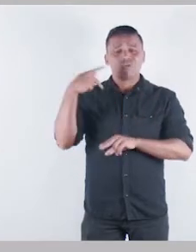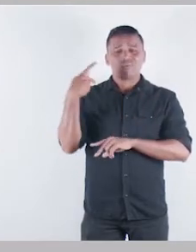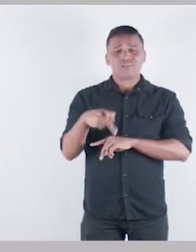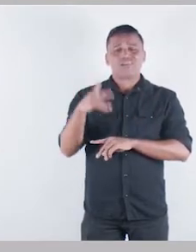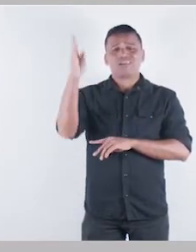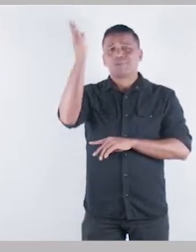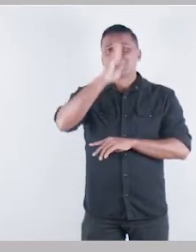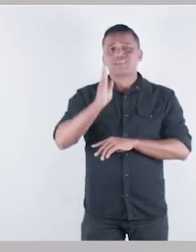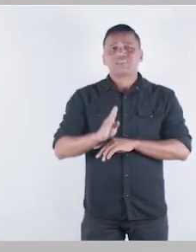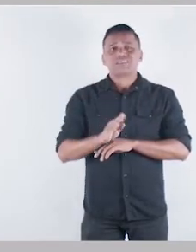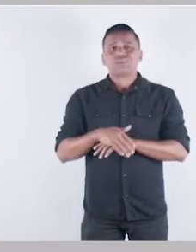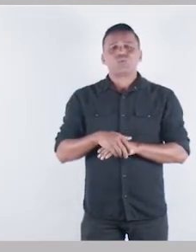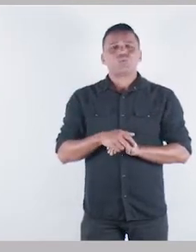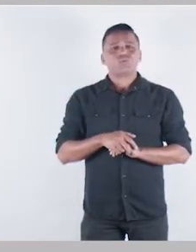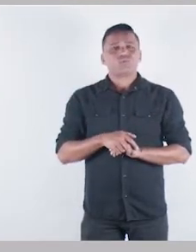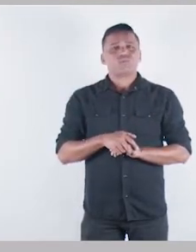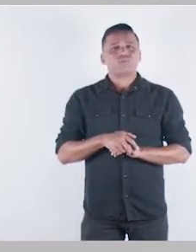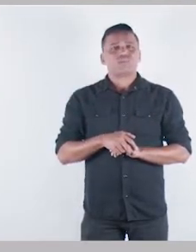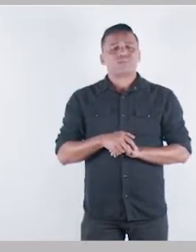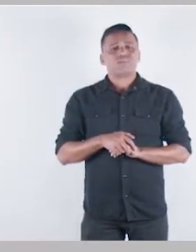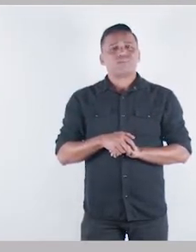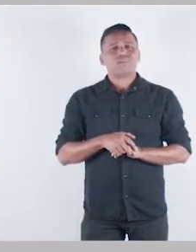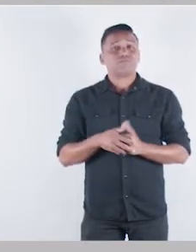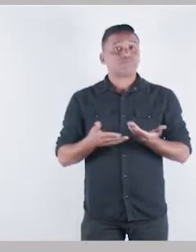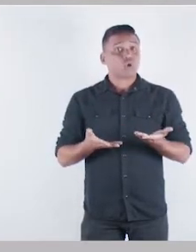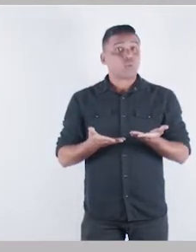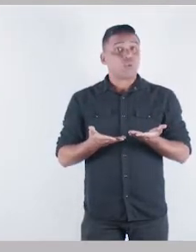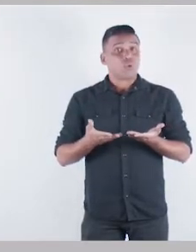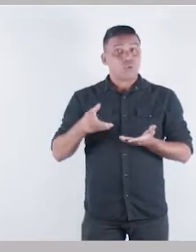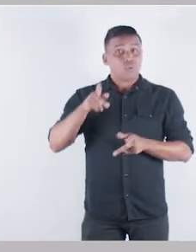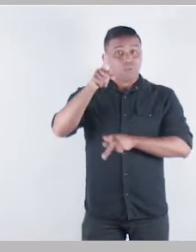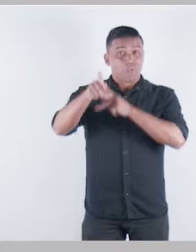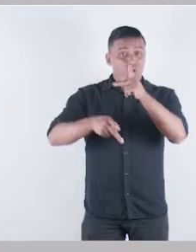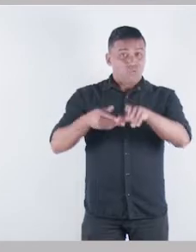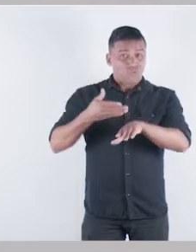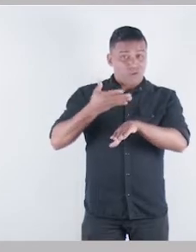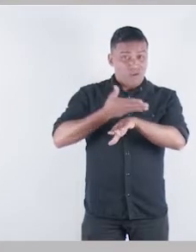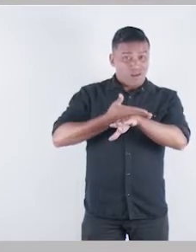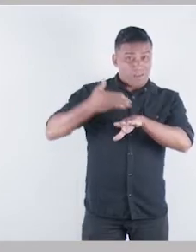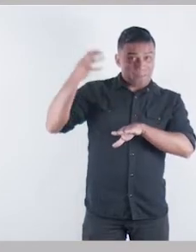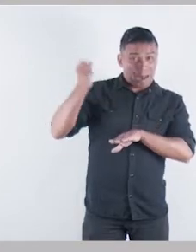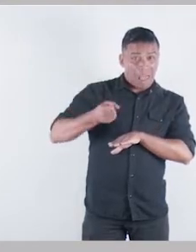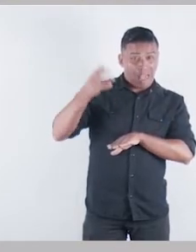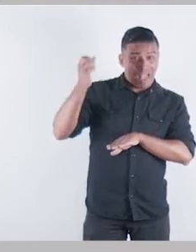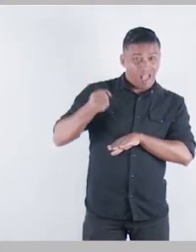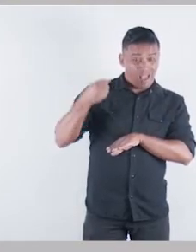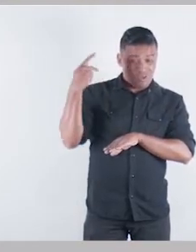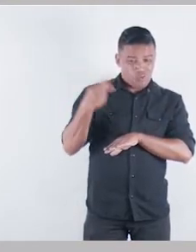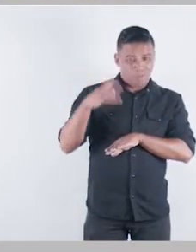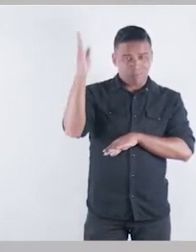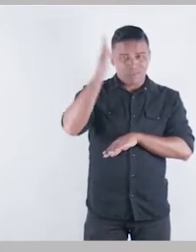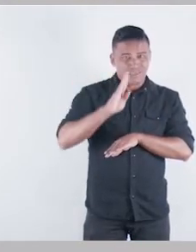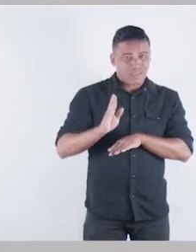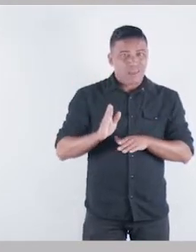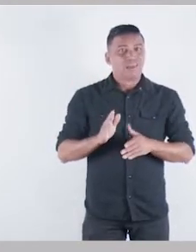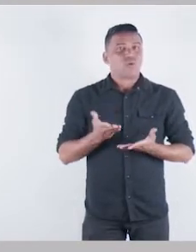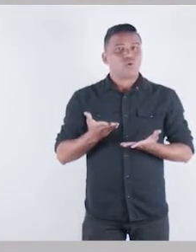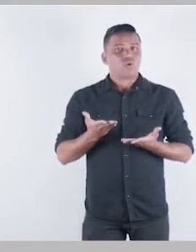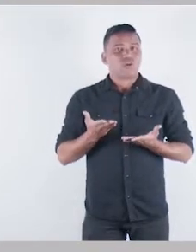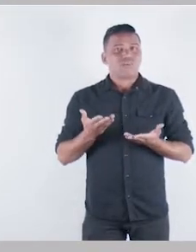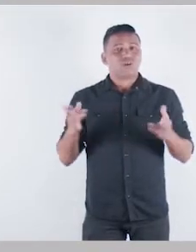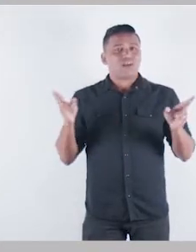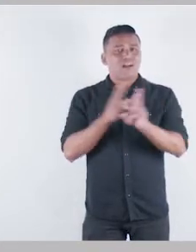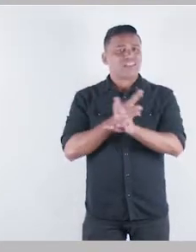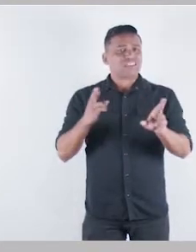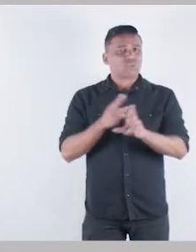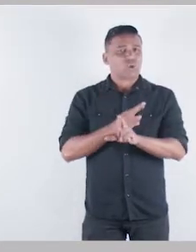o terror, né, que o branco brasileiro, a instituição branca brasileira, tem da possibilidade das ações